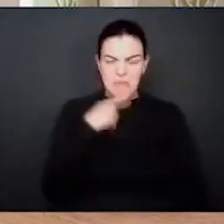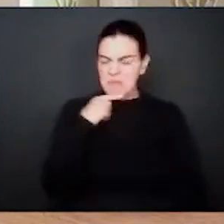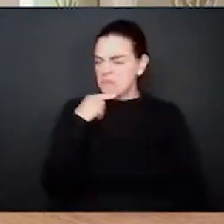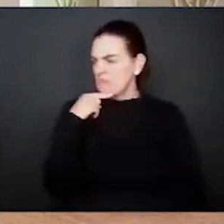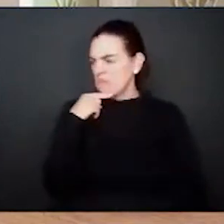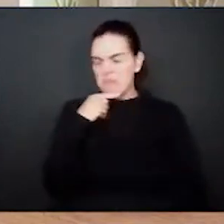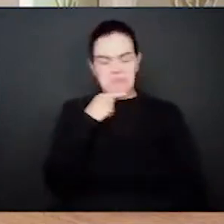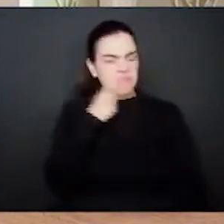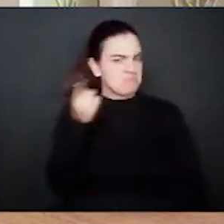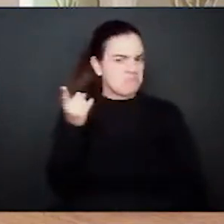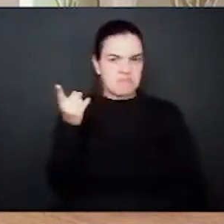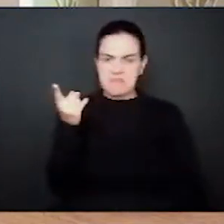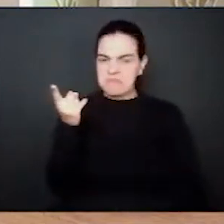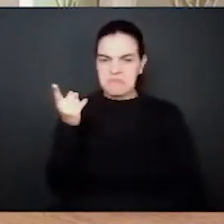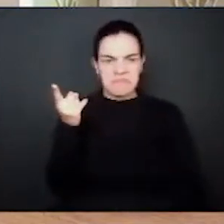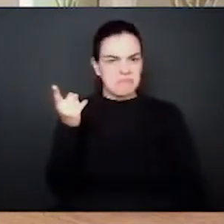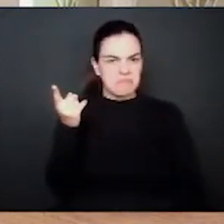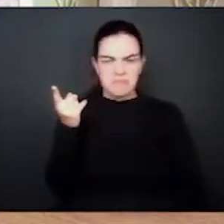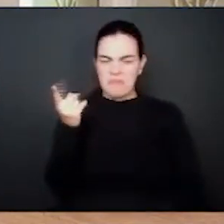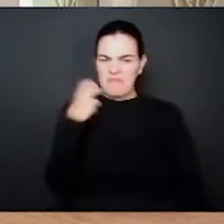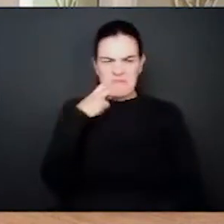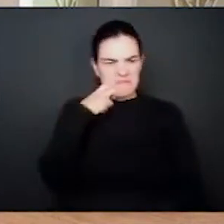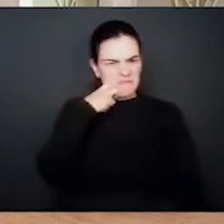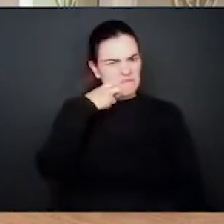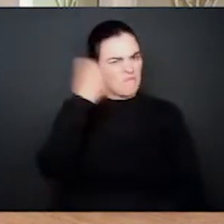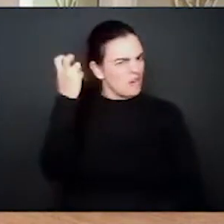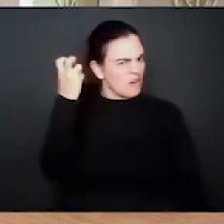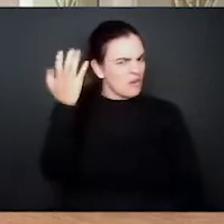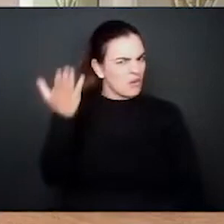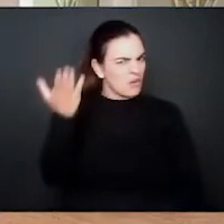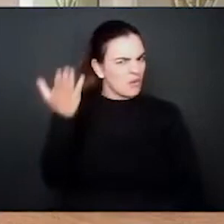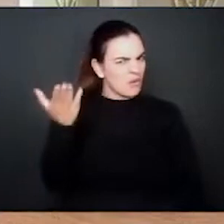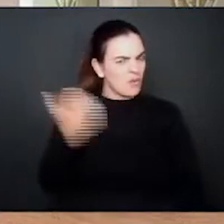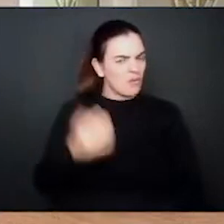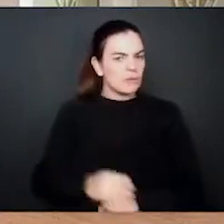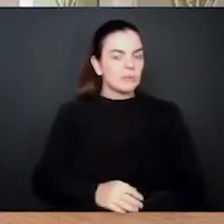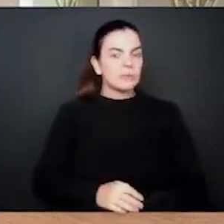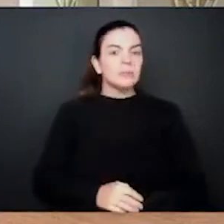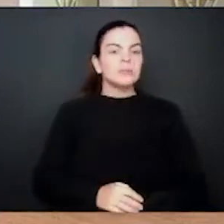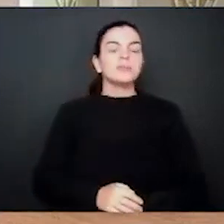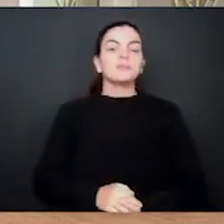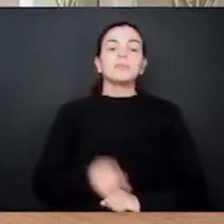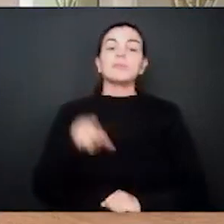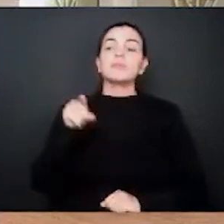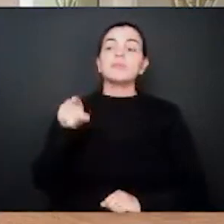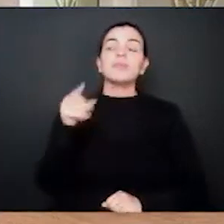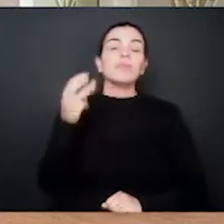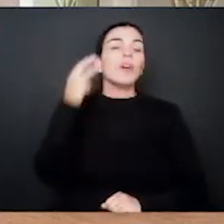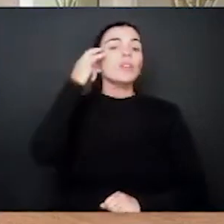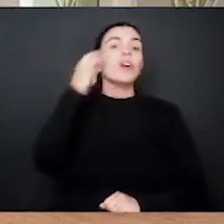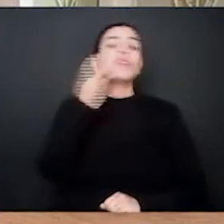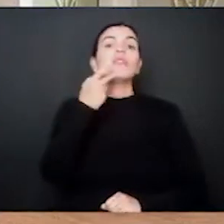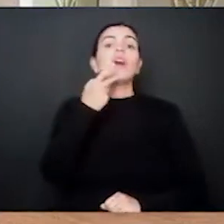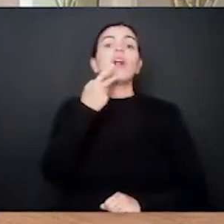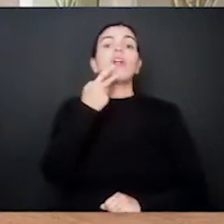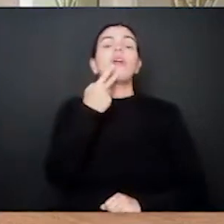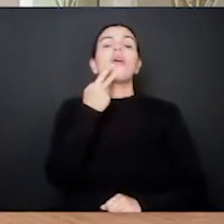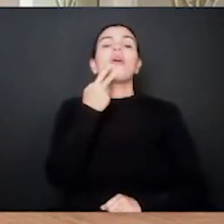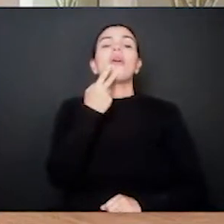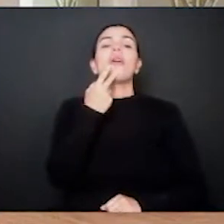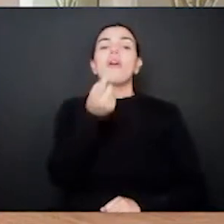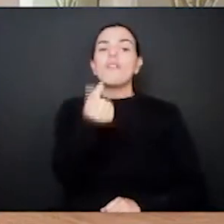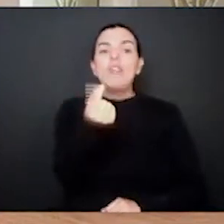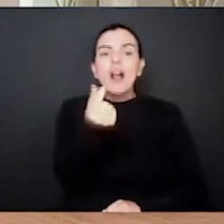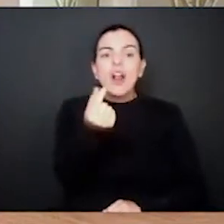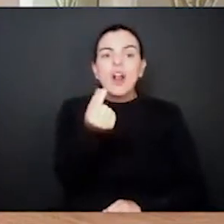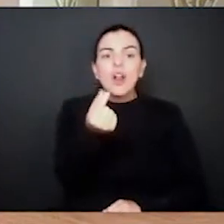infância. É uma vergonha nacional. O Dalton colocou, não falta verba, a Constituição garante. Eu também concordo